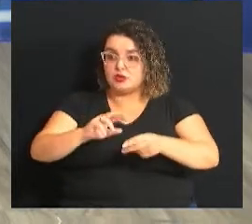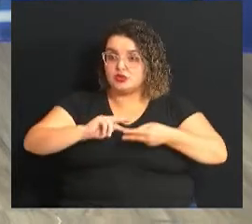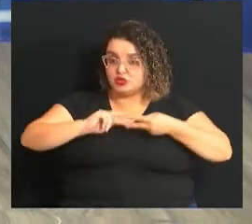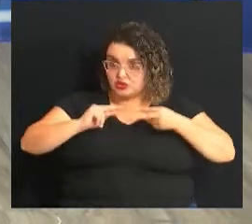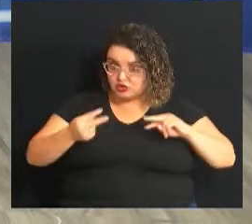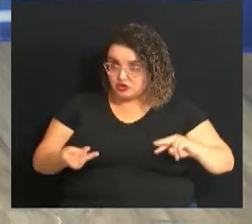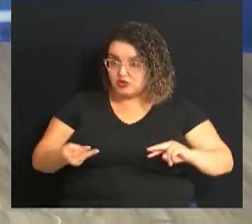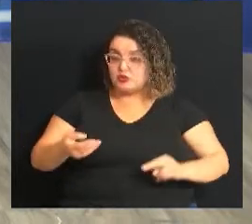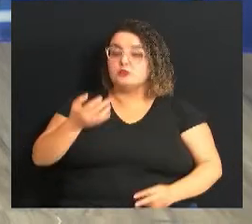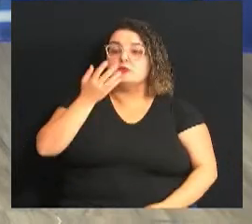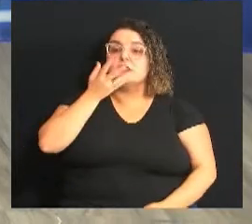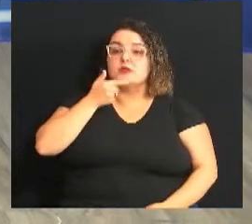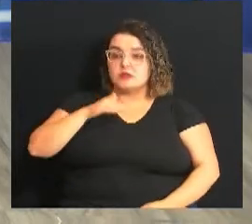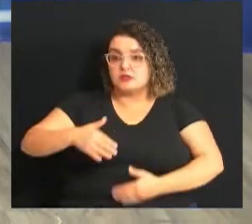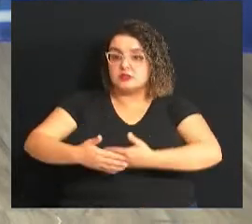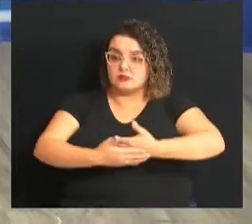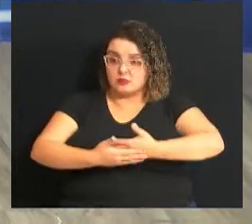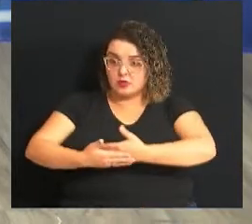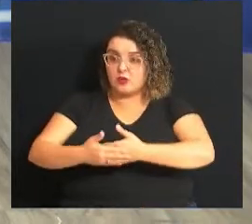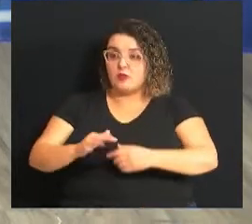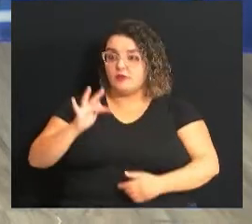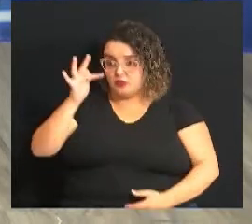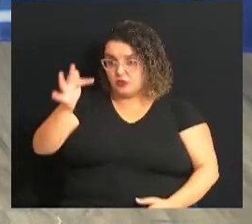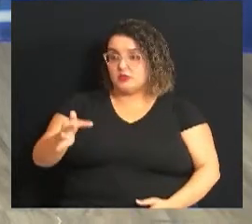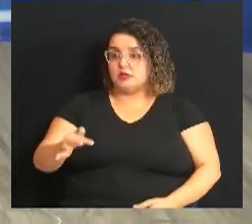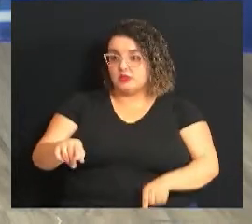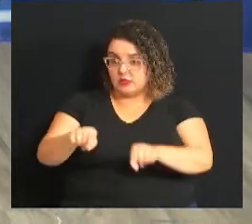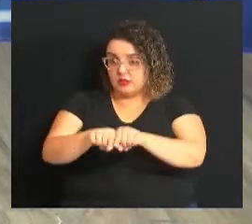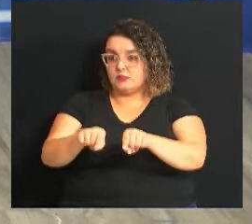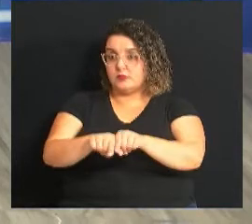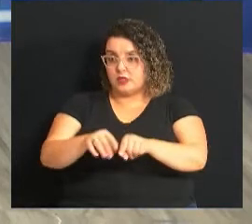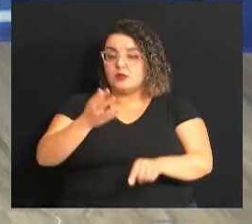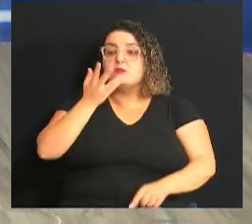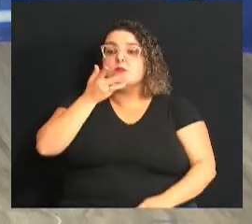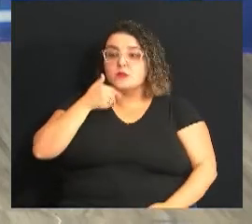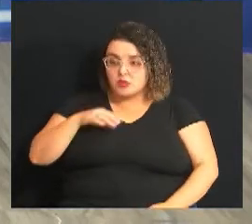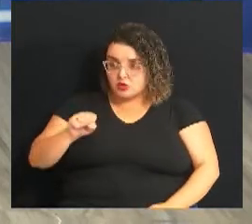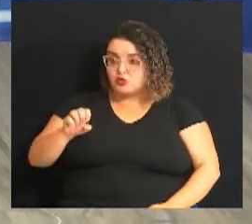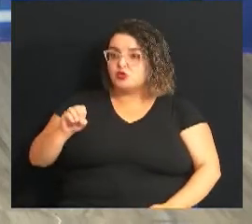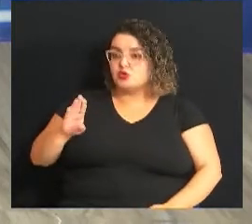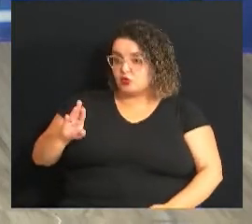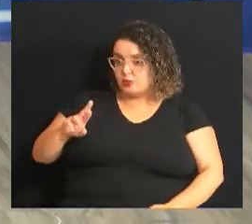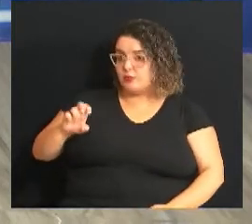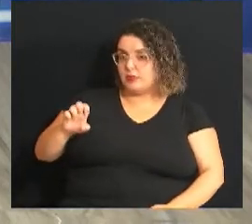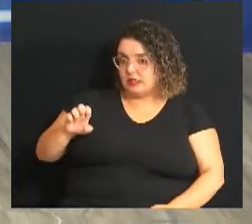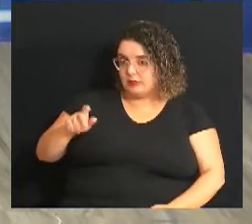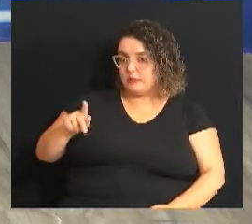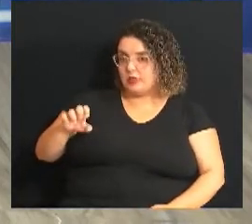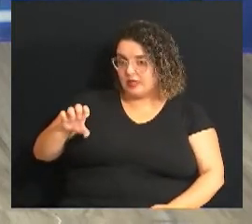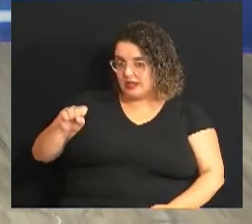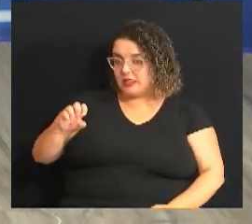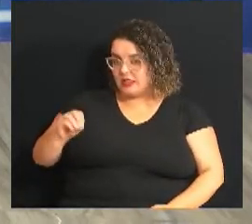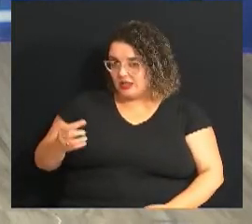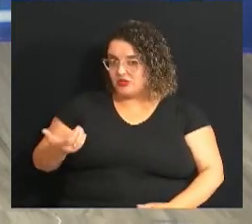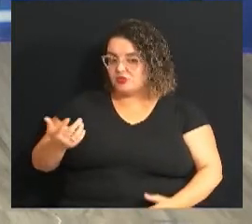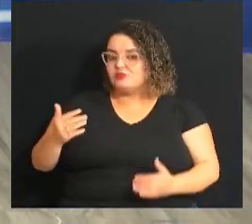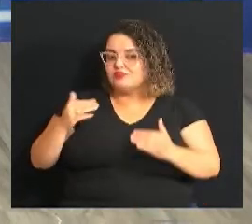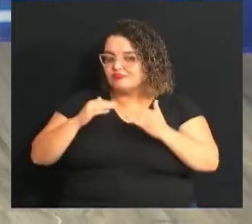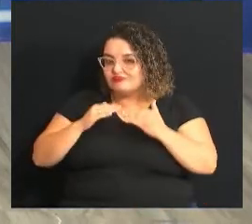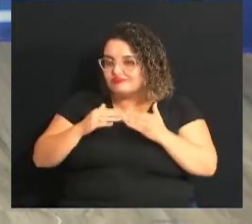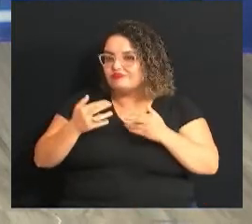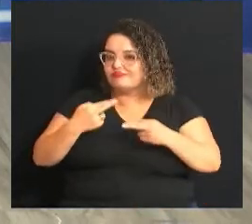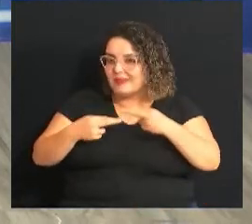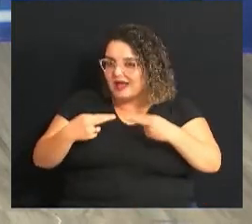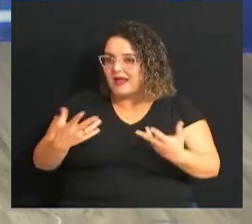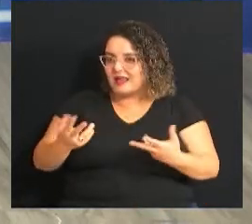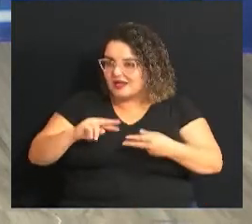que esse bebê futuramente também seja uma criança com sobrepeso. Tem alguma questão aí na